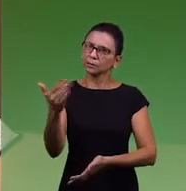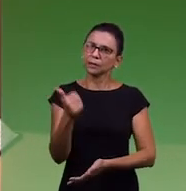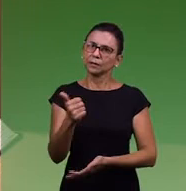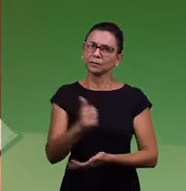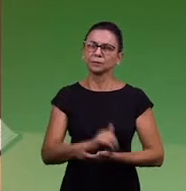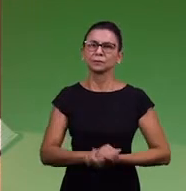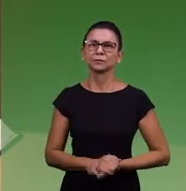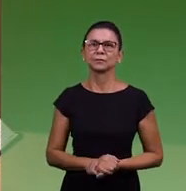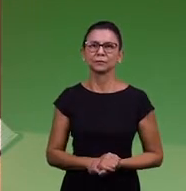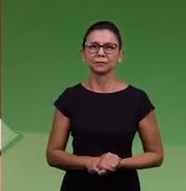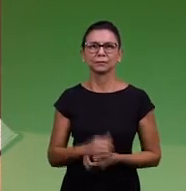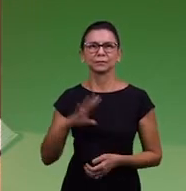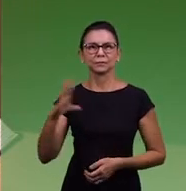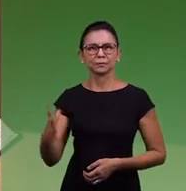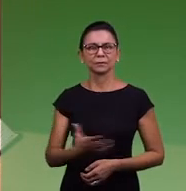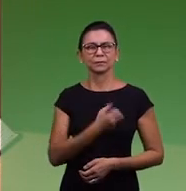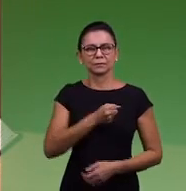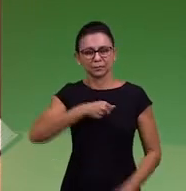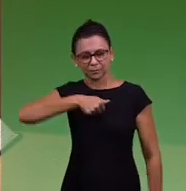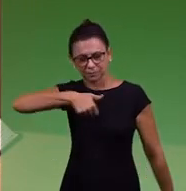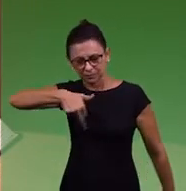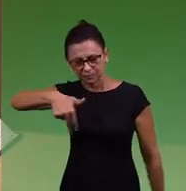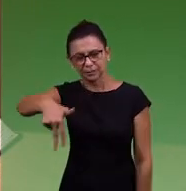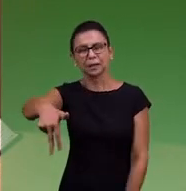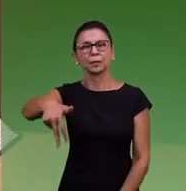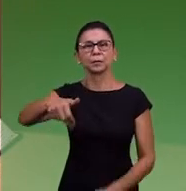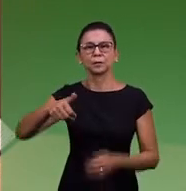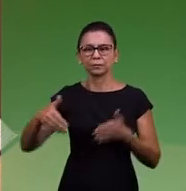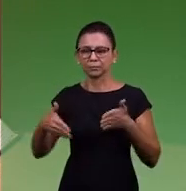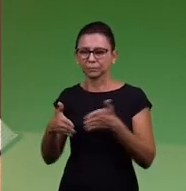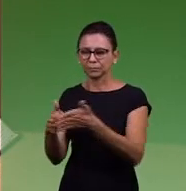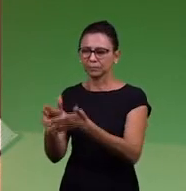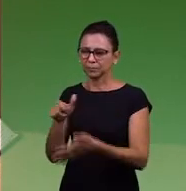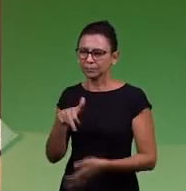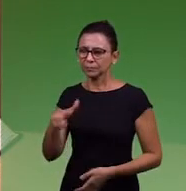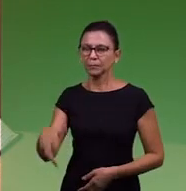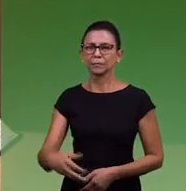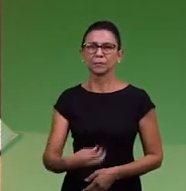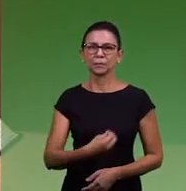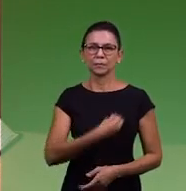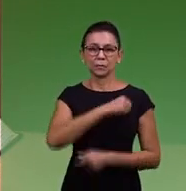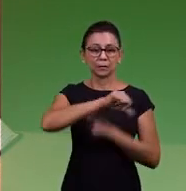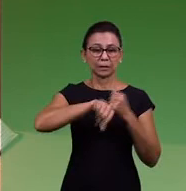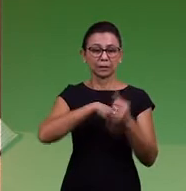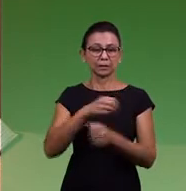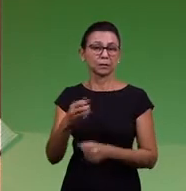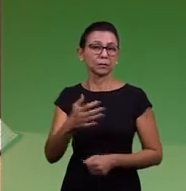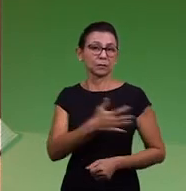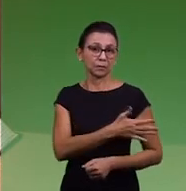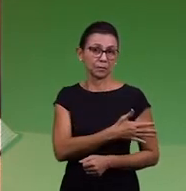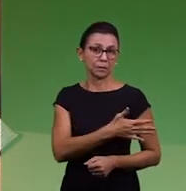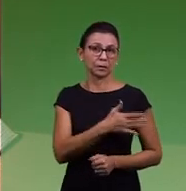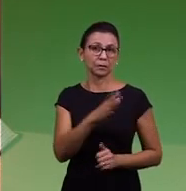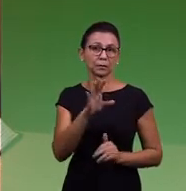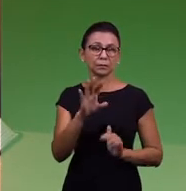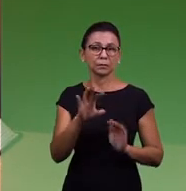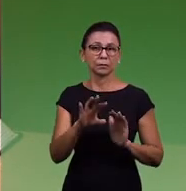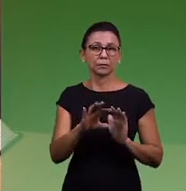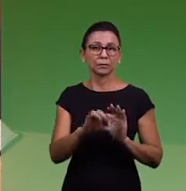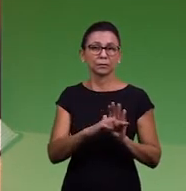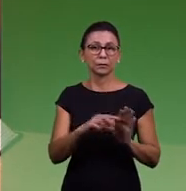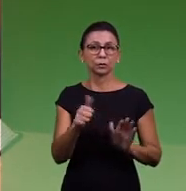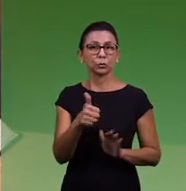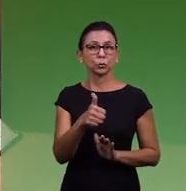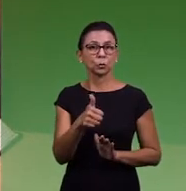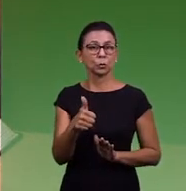salvação dinâmica, é levantar e vir, é caminho. Vida nova, por que é vida nova? O texto diz assim no verso